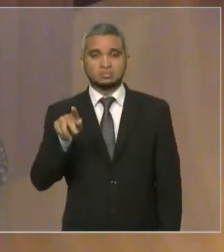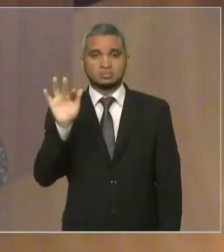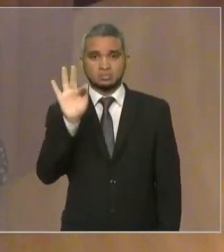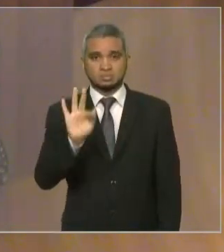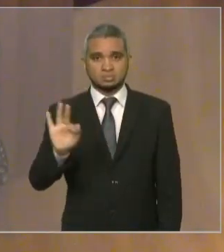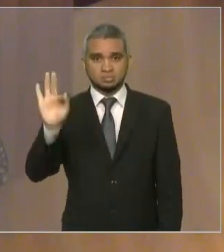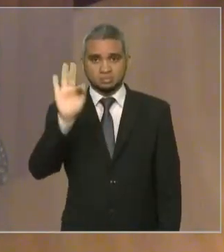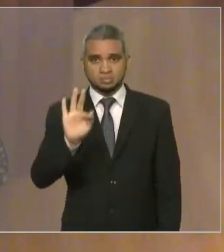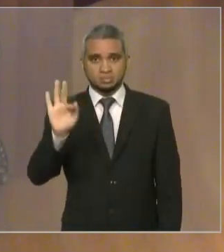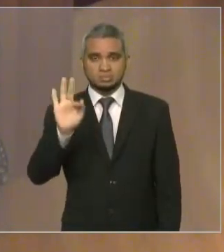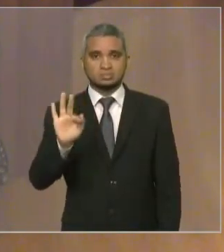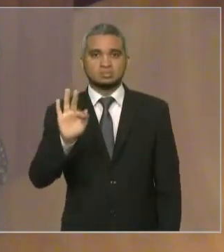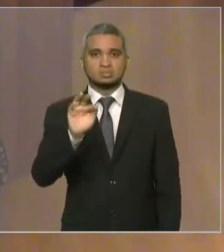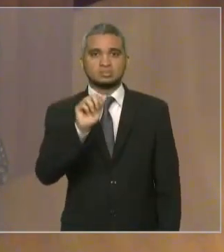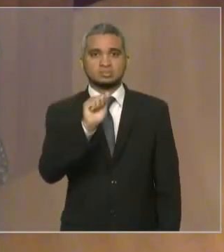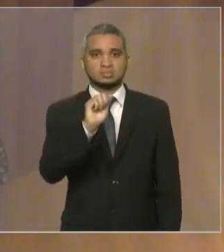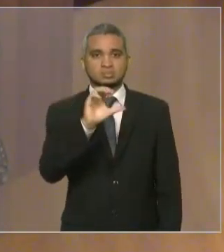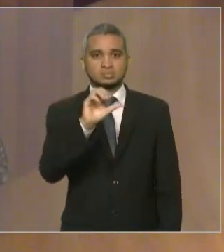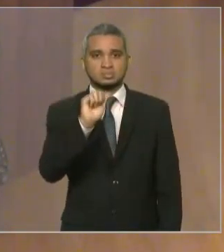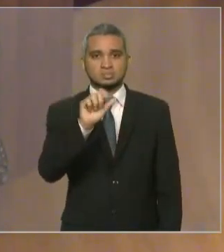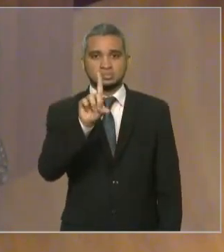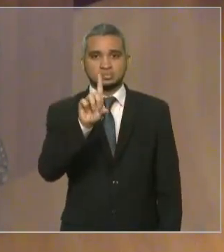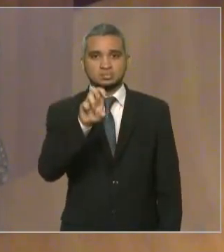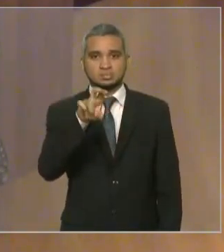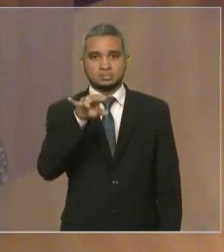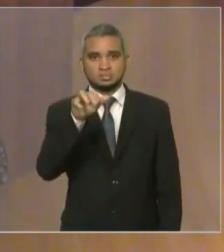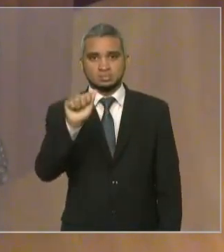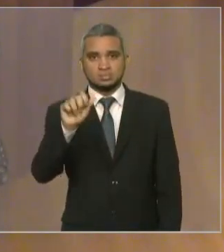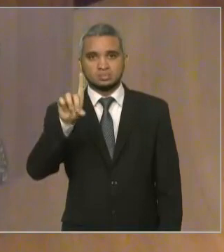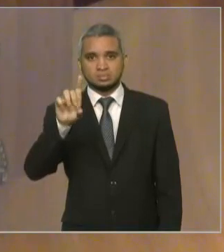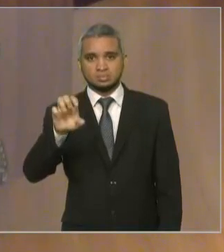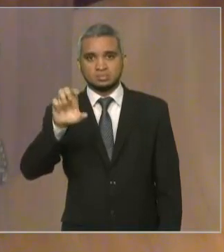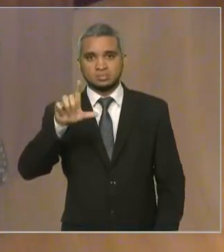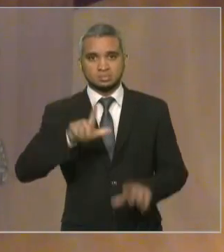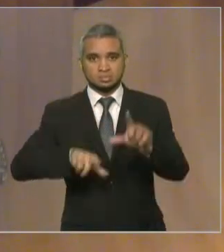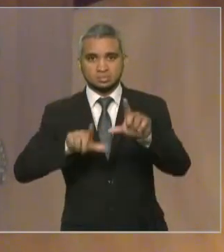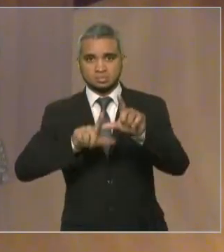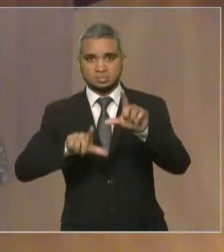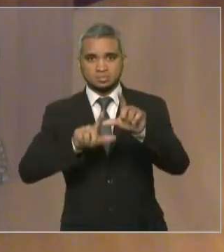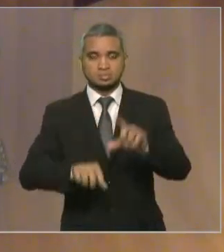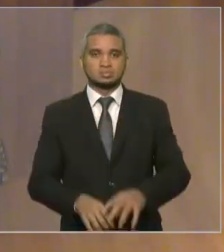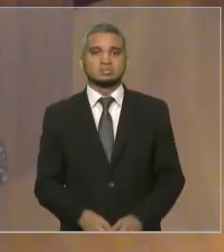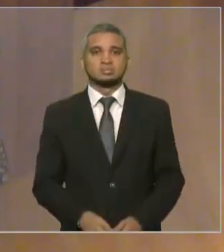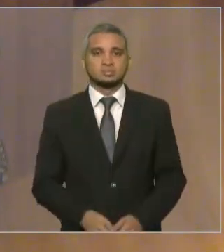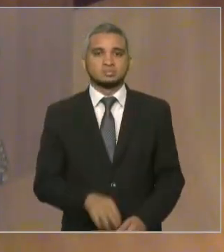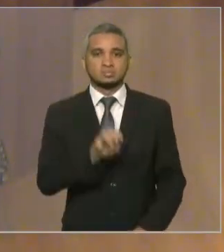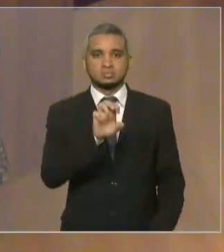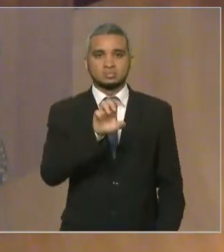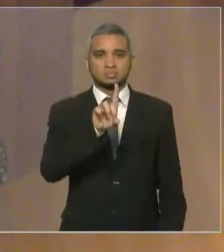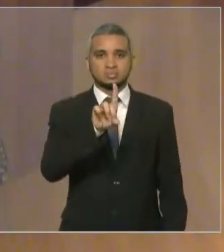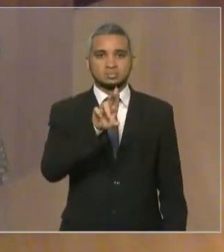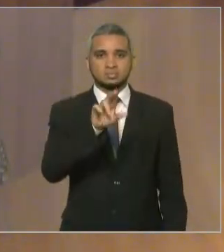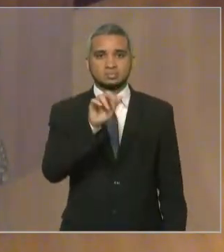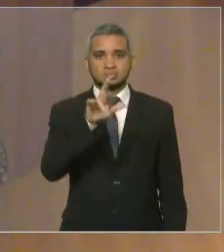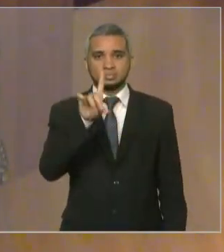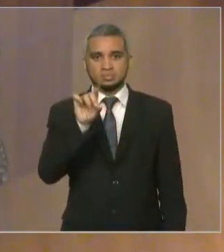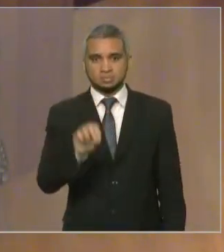de Letras do Maranhão. Excelentíssimo senhor Eduardo Nicolau, corregedor do Ministério